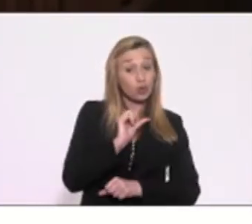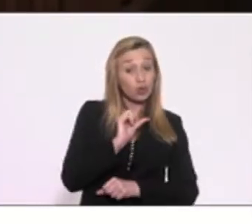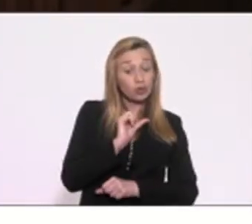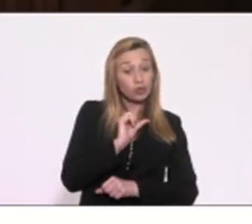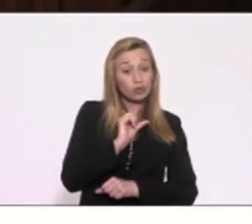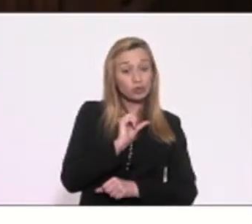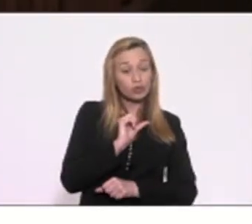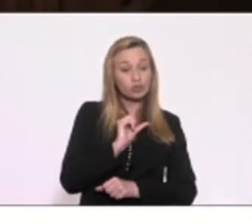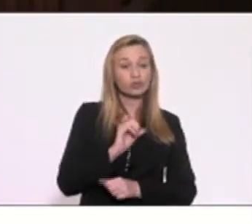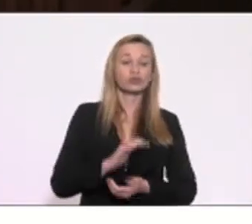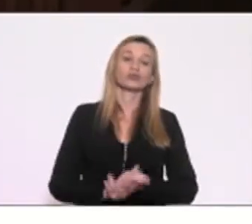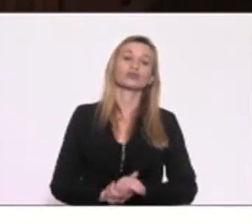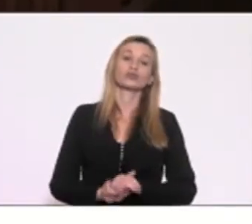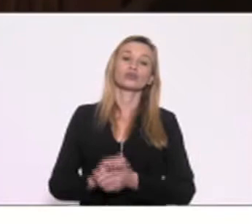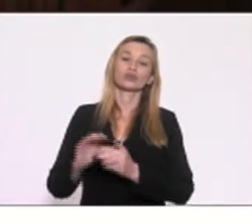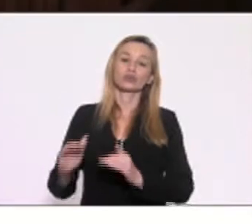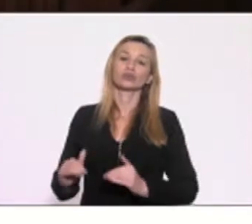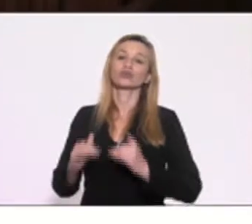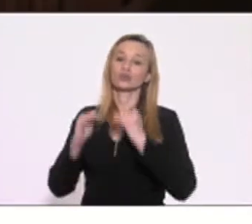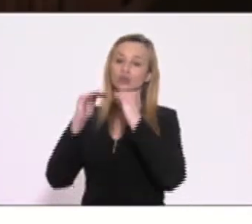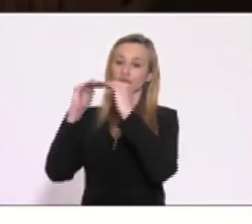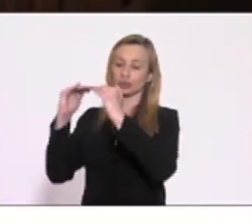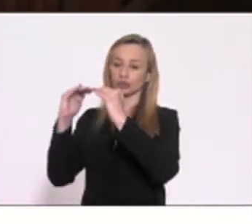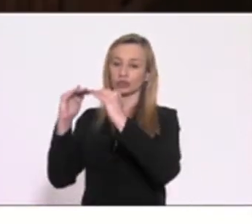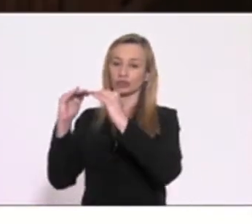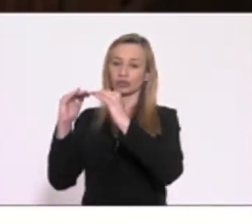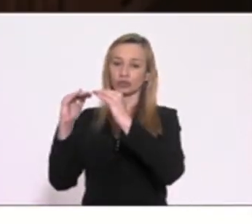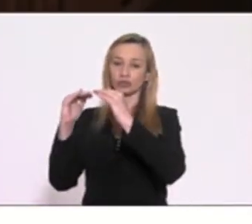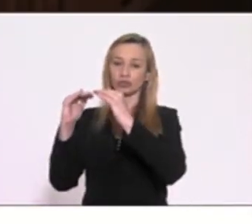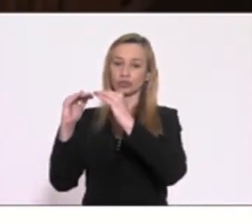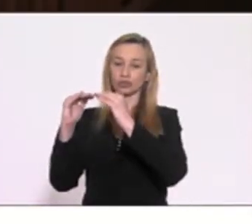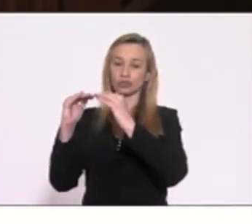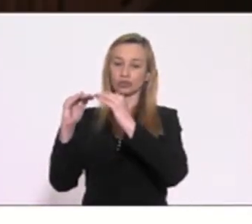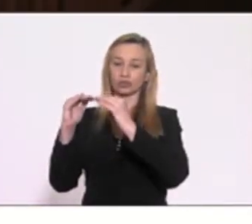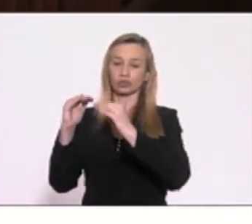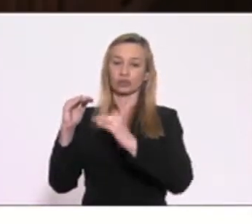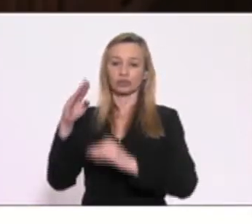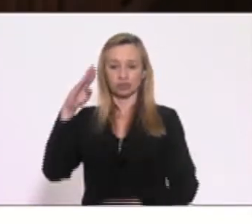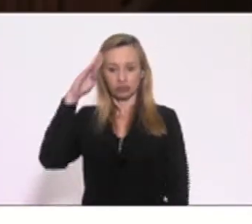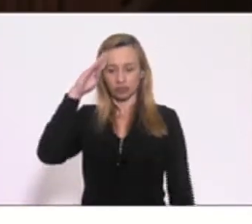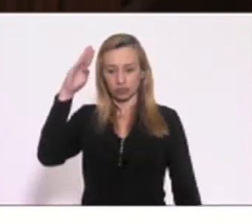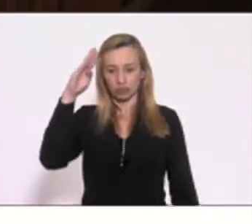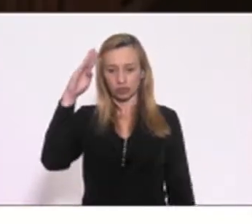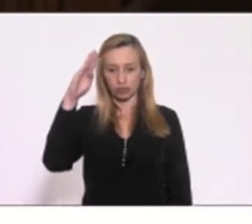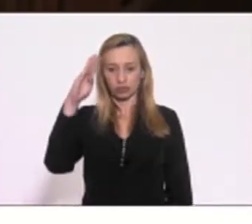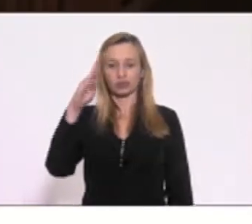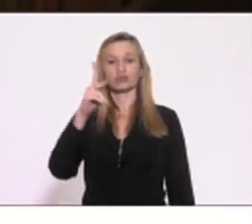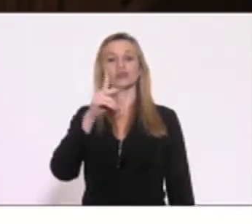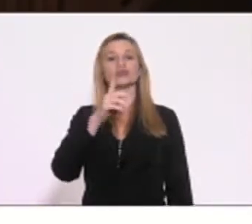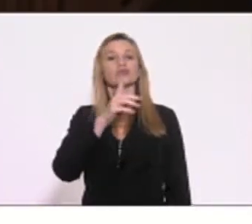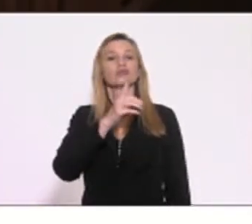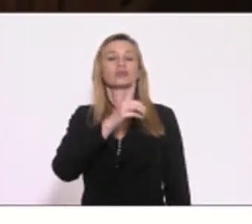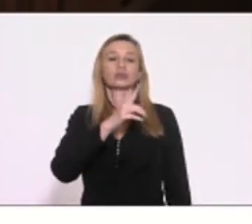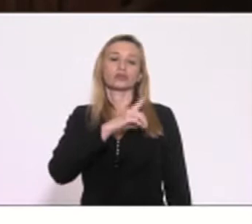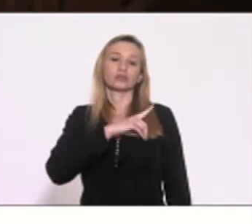o superintendente da Polícia Federal no Rio de Janeiro.